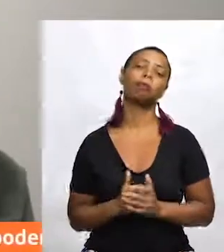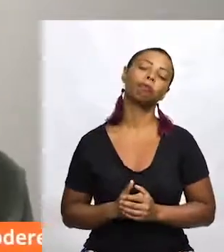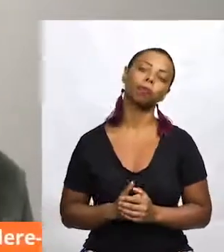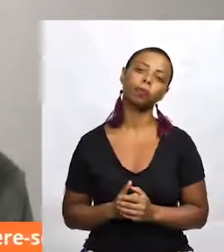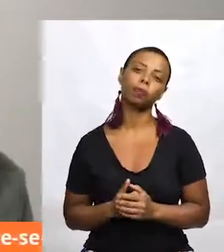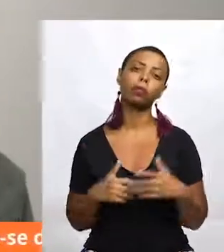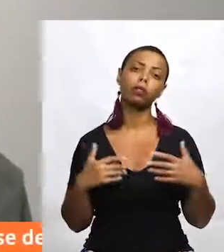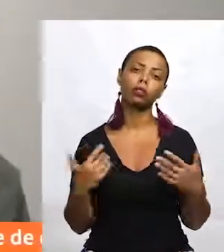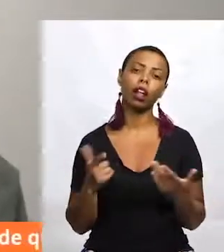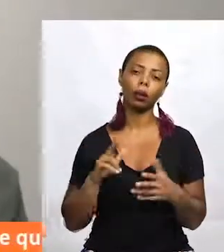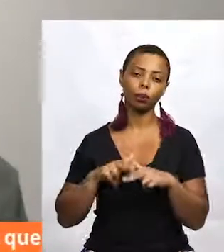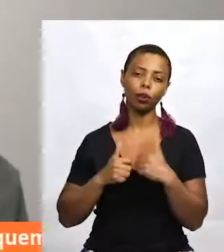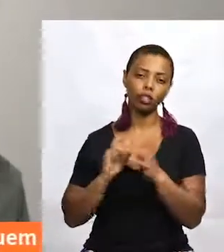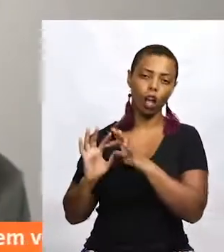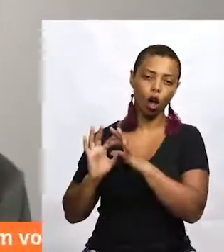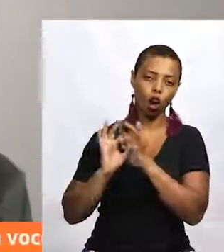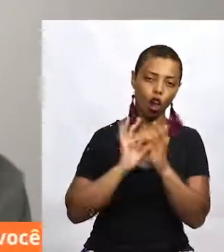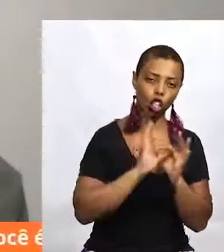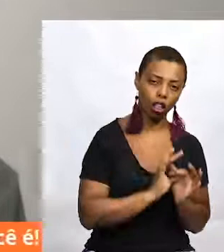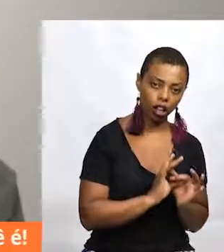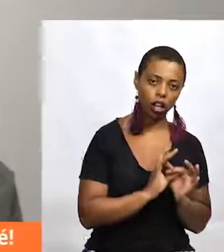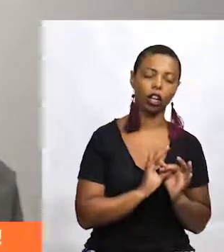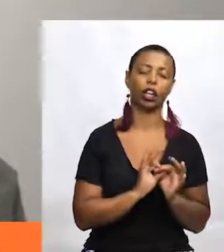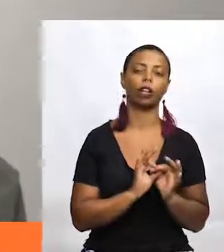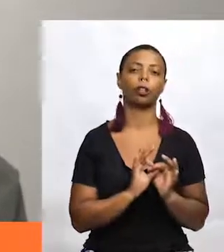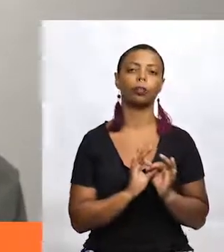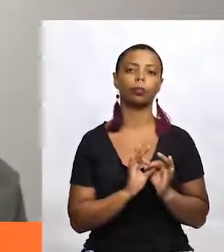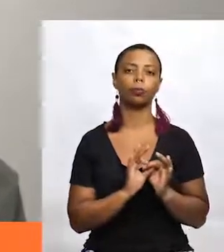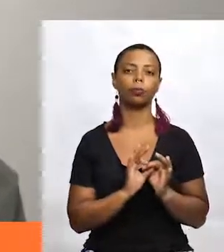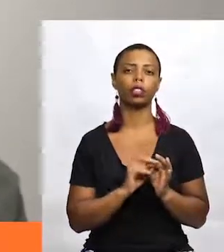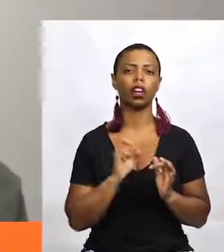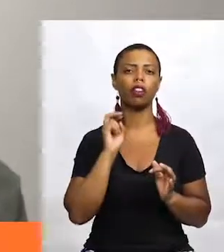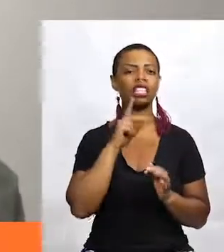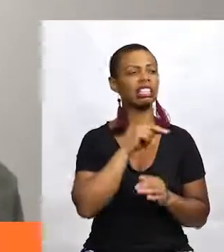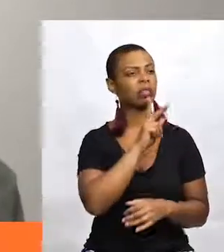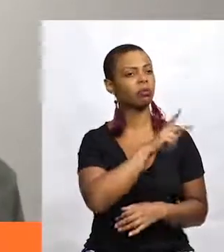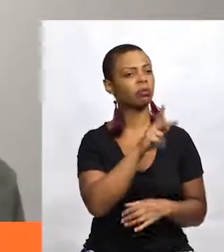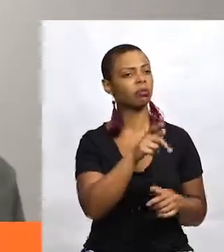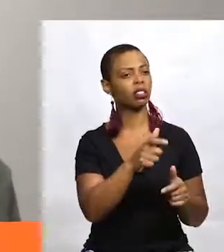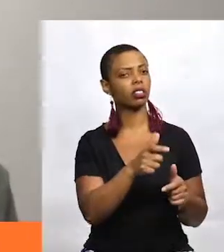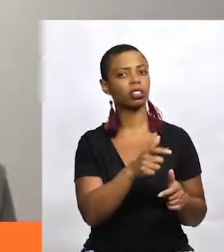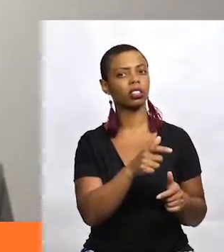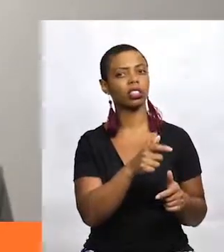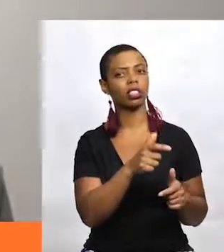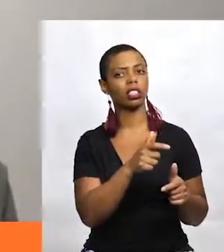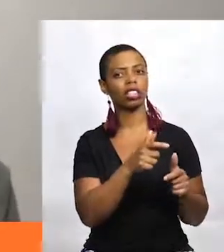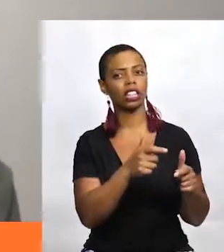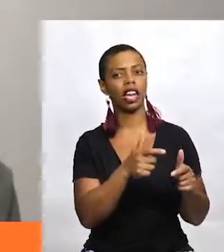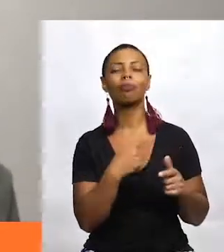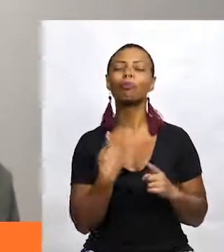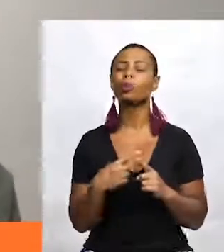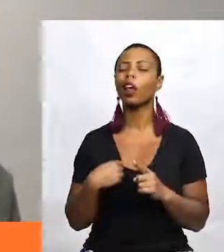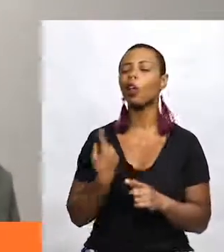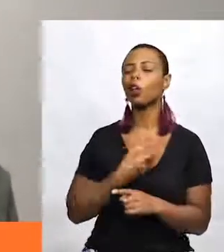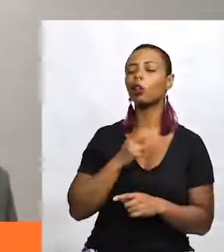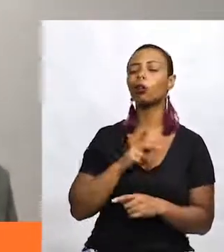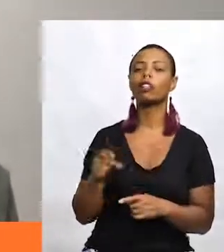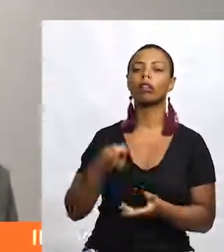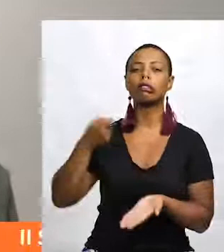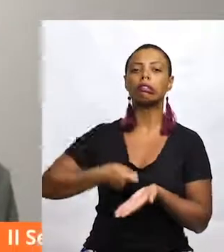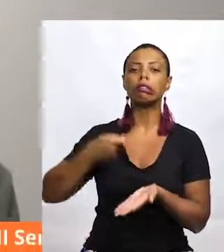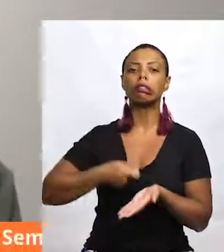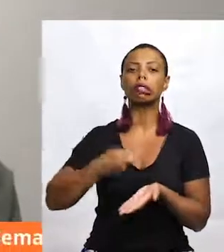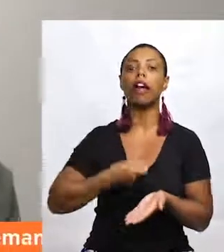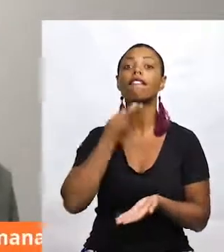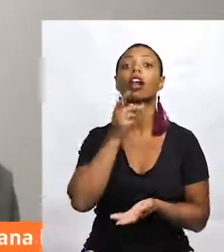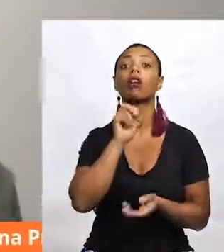E nesse contexto, eu vejo o quanto que, às vezes o professor é chato, né? Nós, professores, somos muito incisivos quando a gente fala na qualidade